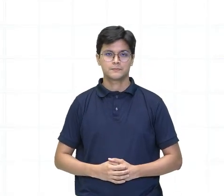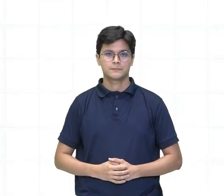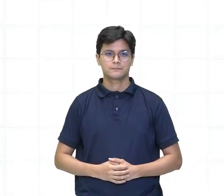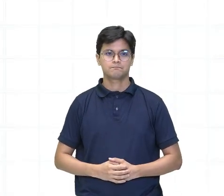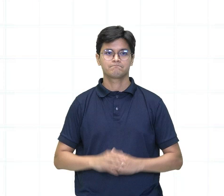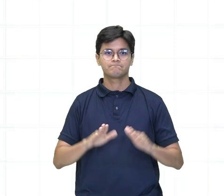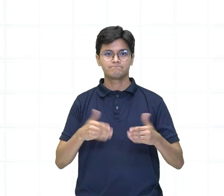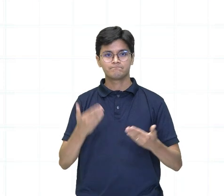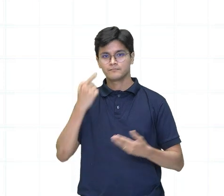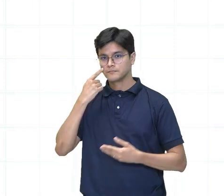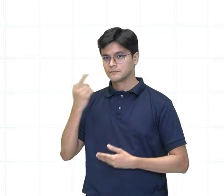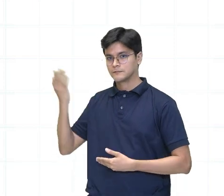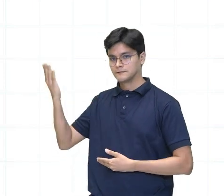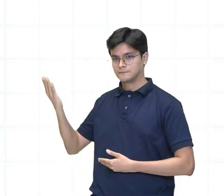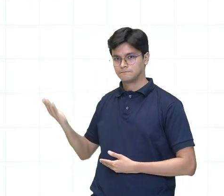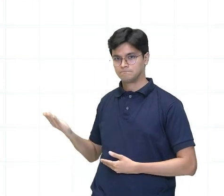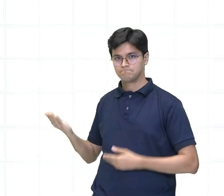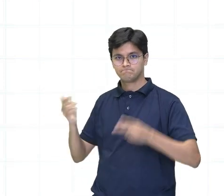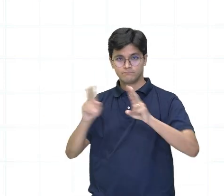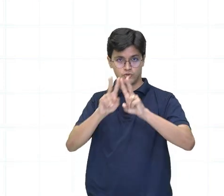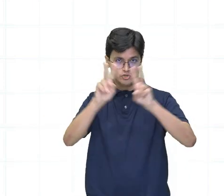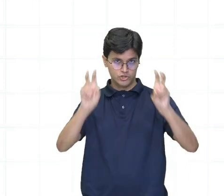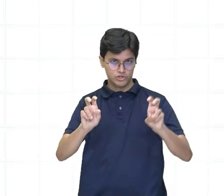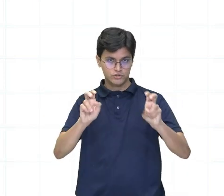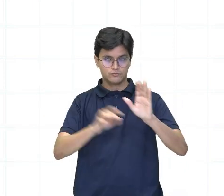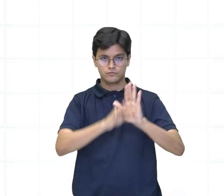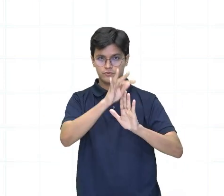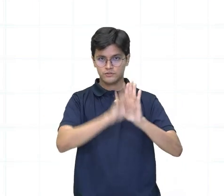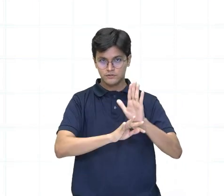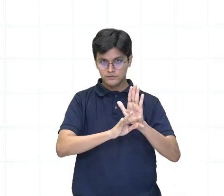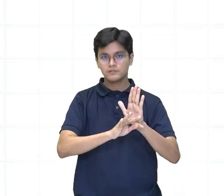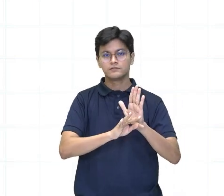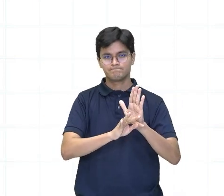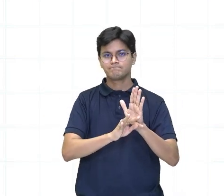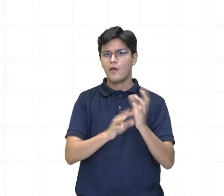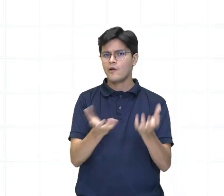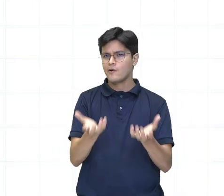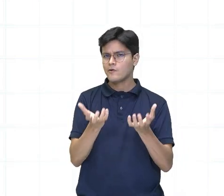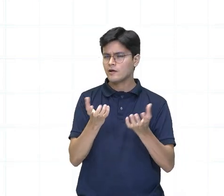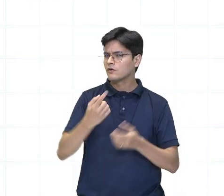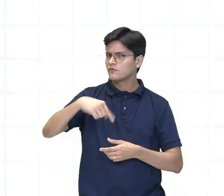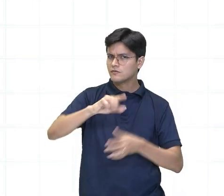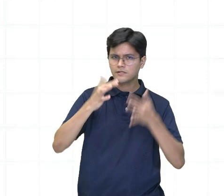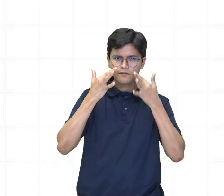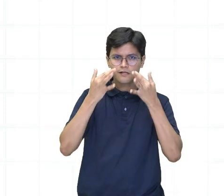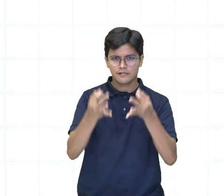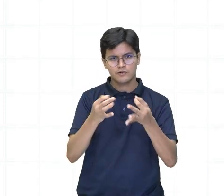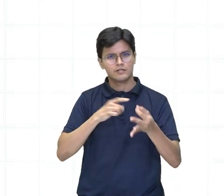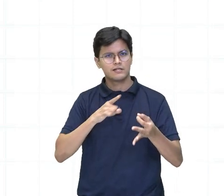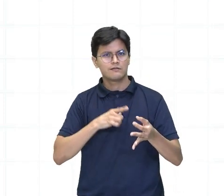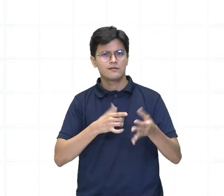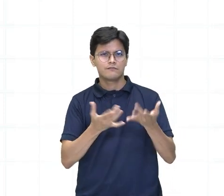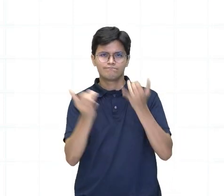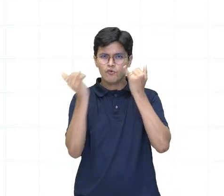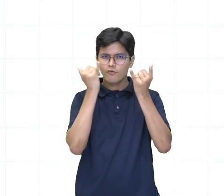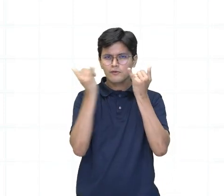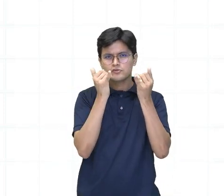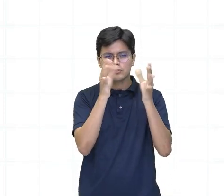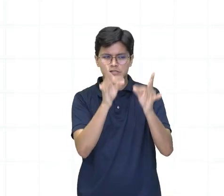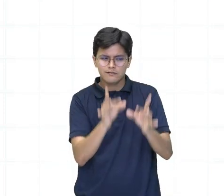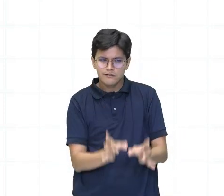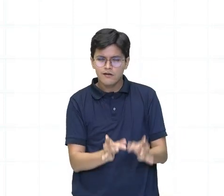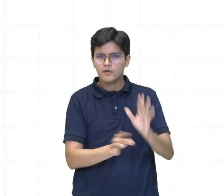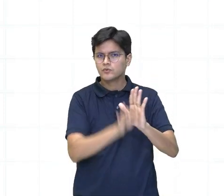Então, aqui, este é o título do nosso texto. Eu quero que vocês prestem atenção que tem alguns detalhes do texto que vocês podem